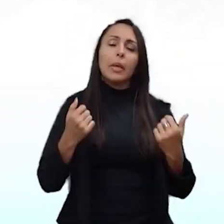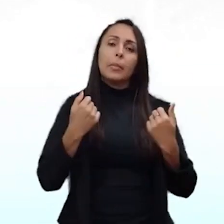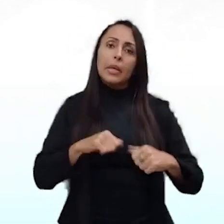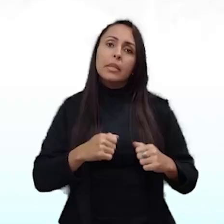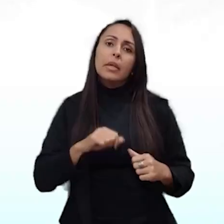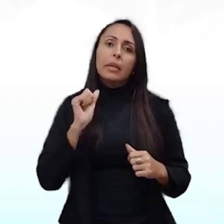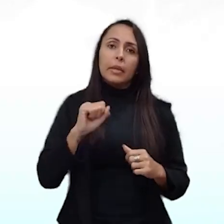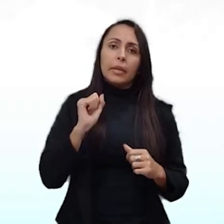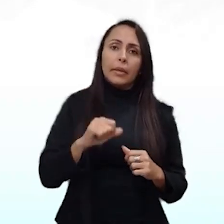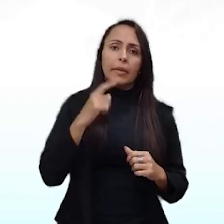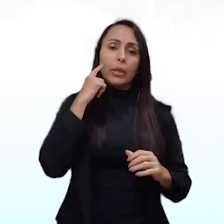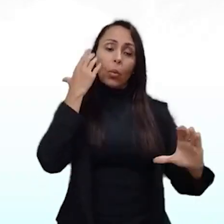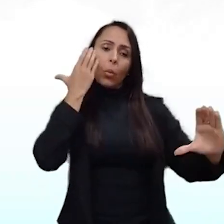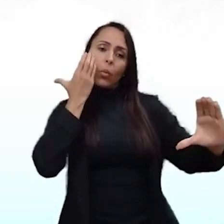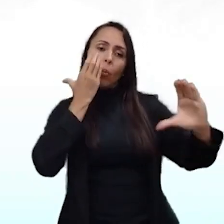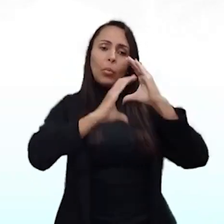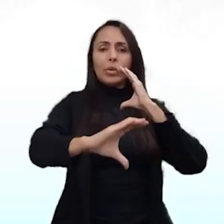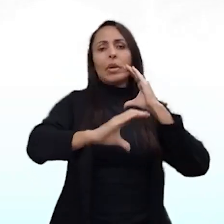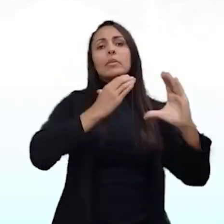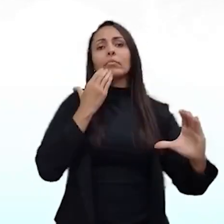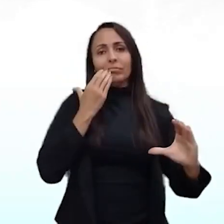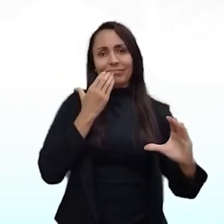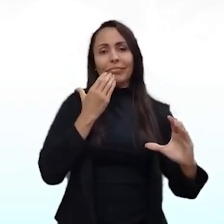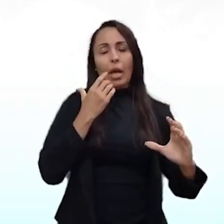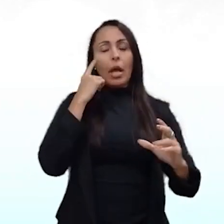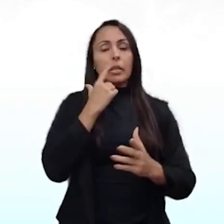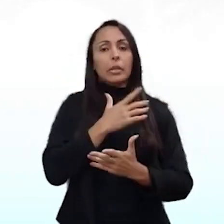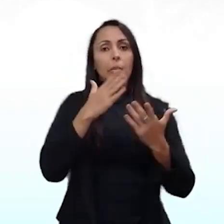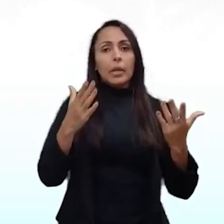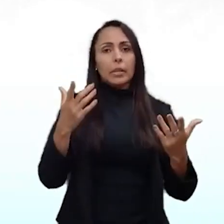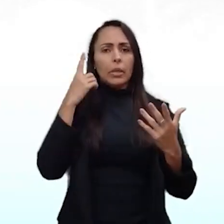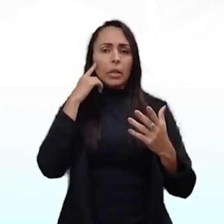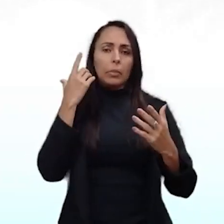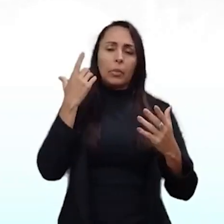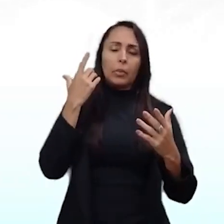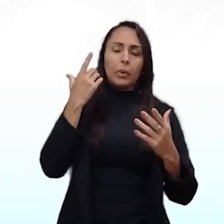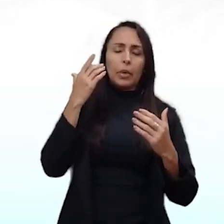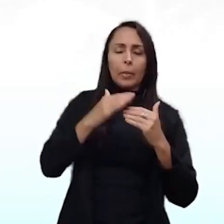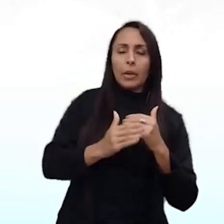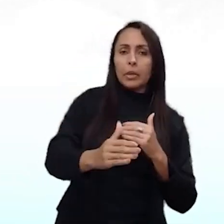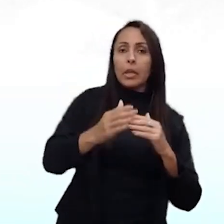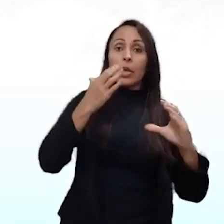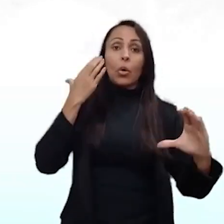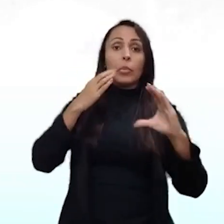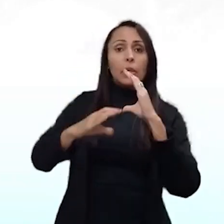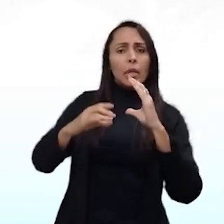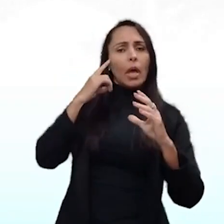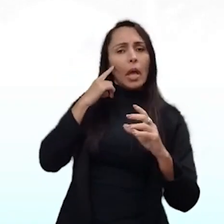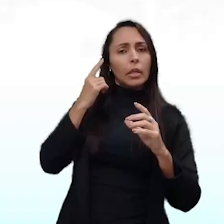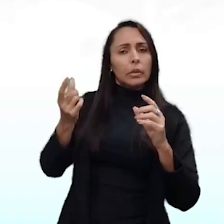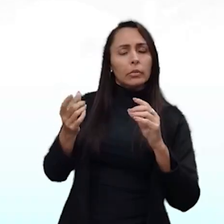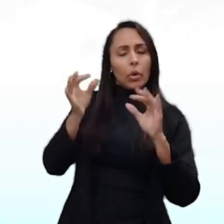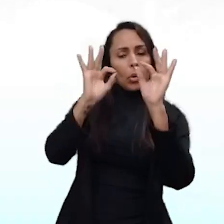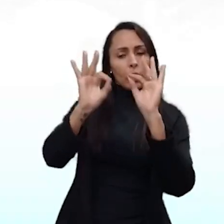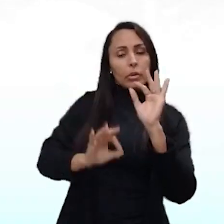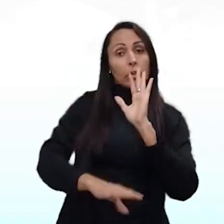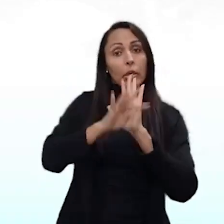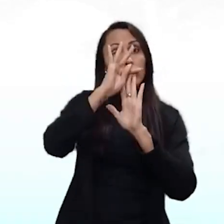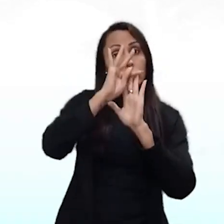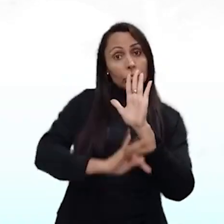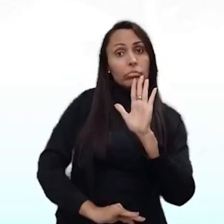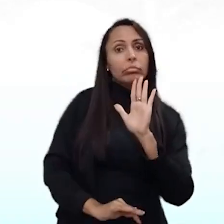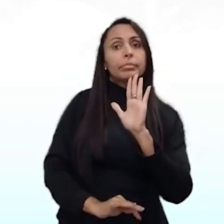necessidade de comunicar. Então, a partir do momento que ele comunica, ele produz textos. Então,